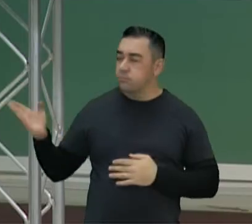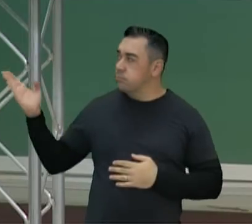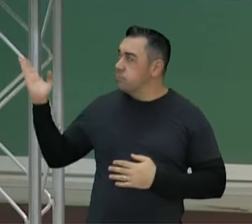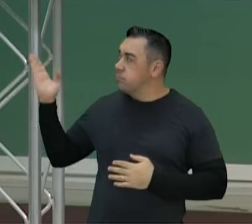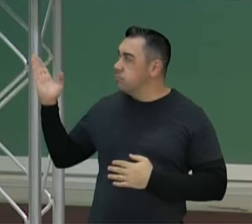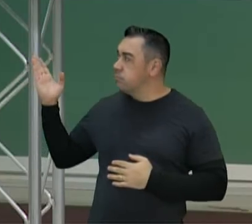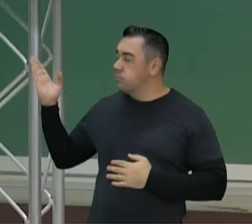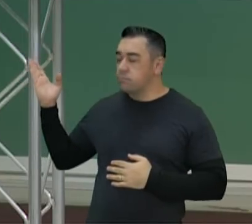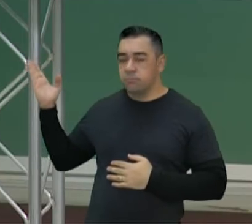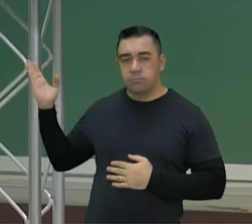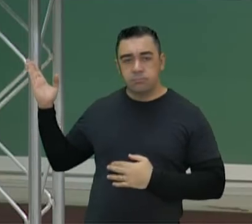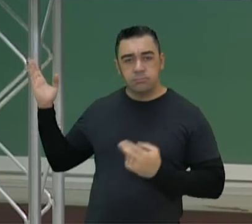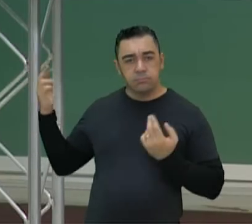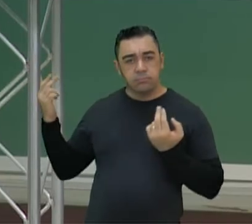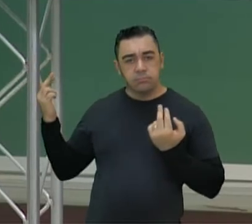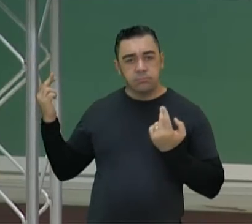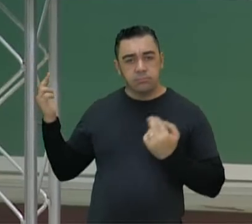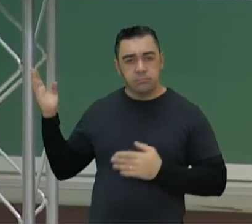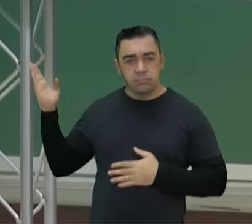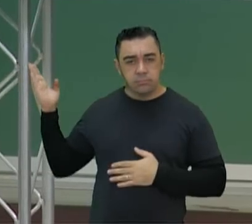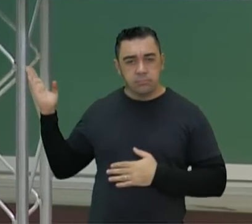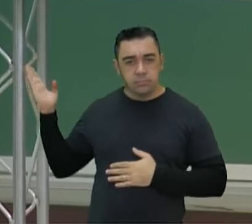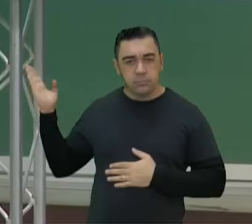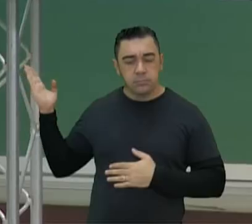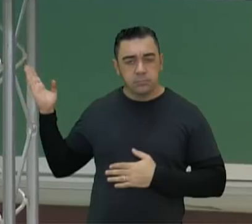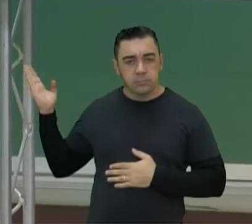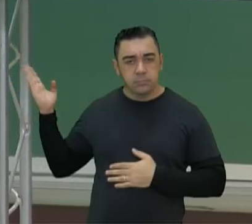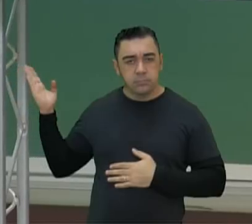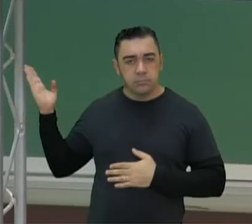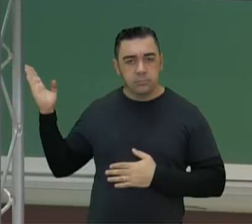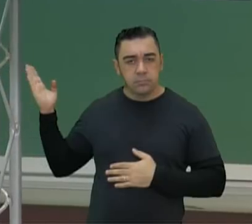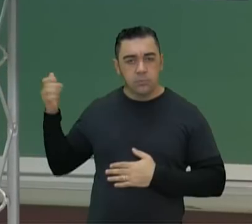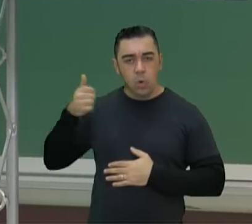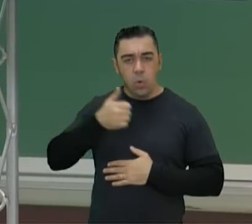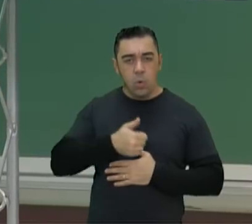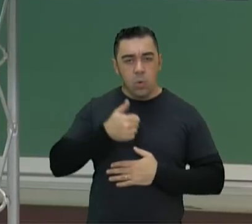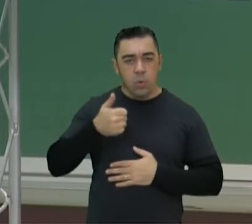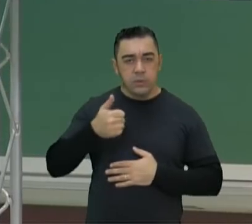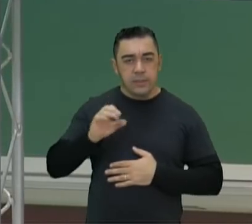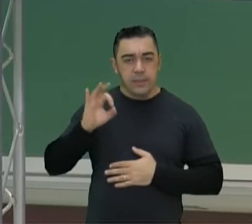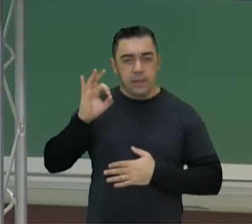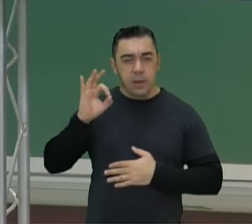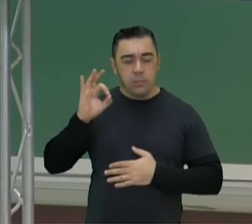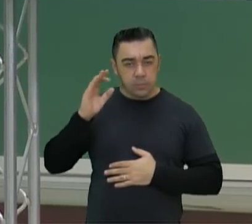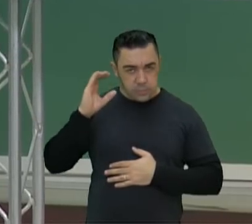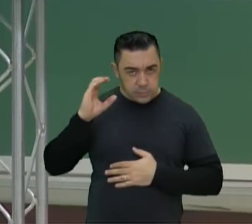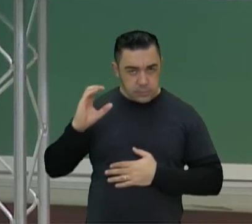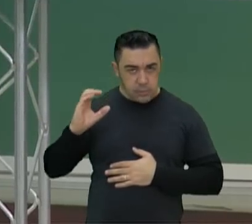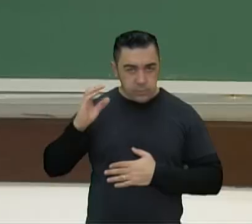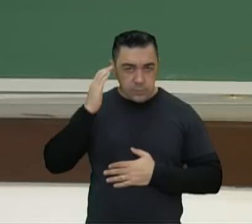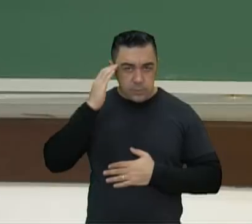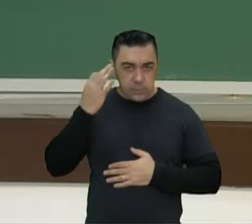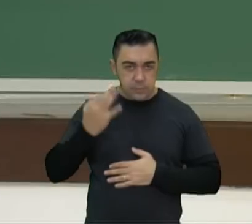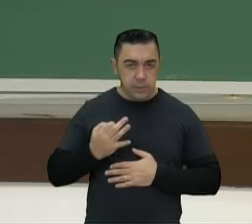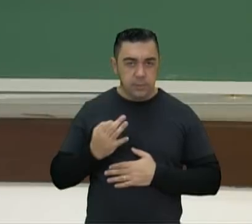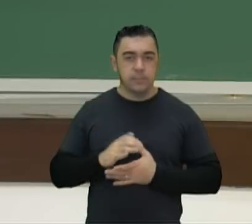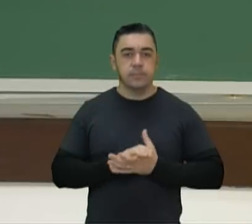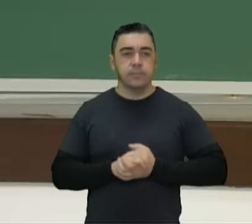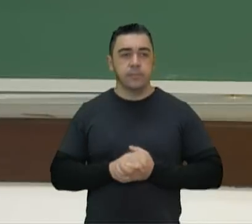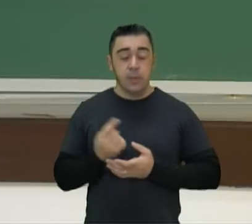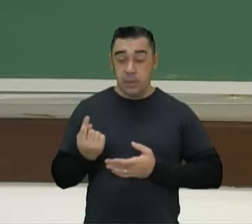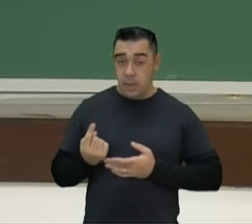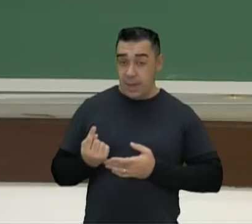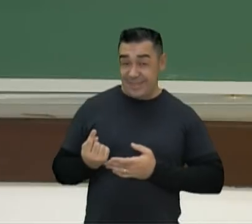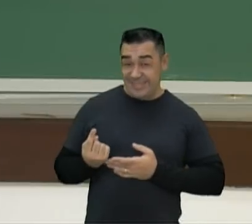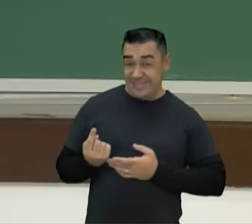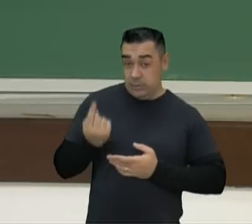graus Celsius, 7, 8, 9, 10, 11 graus. Como é acima